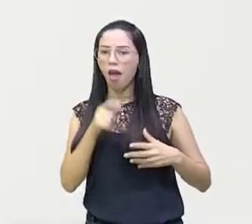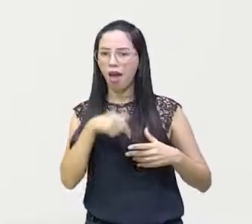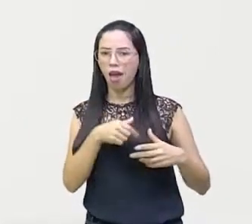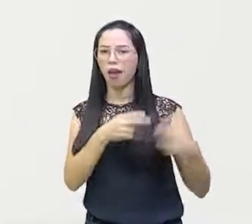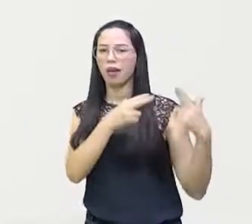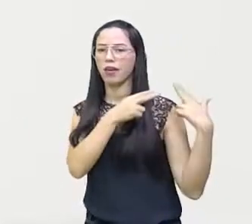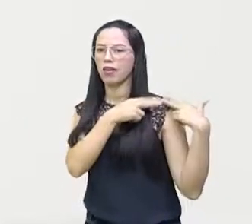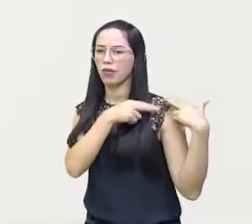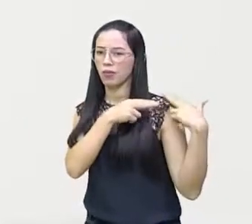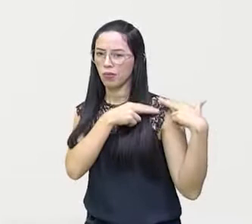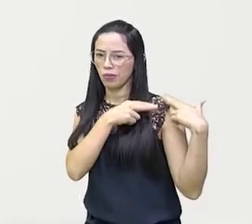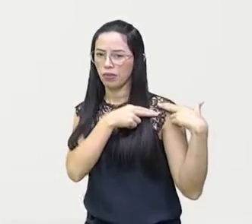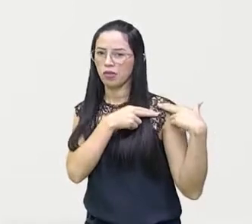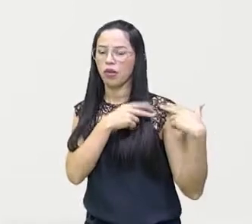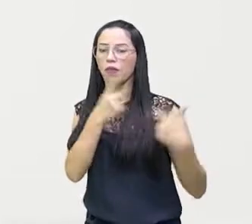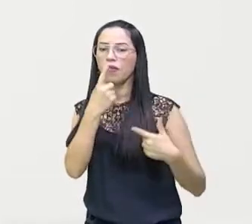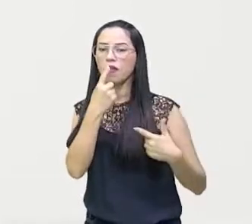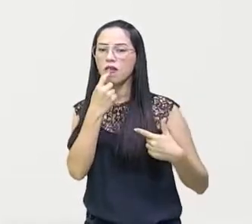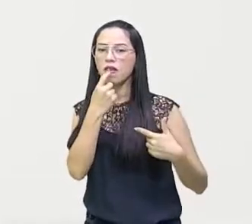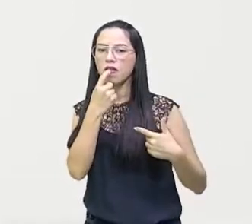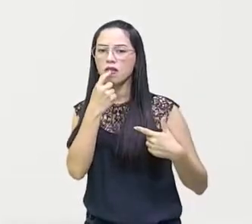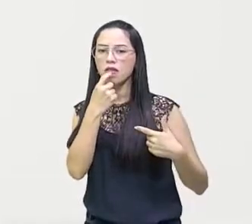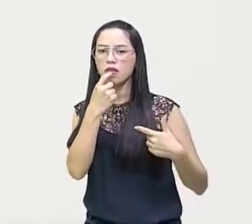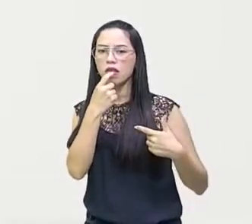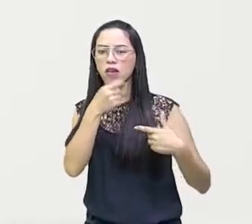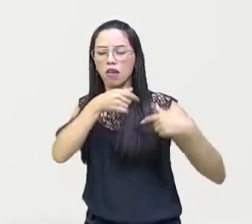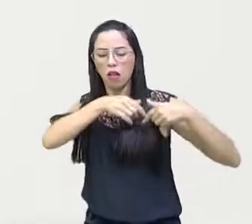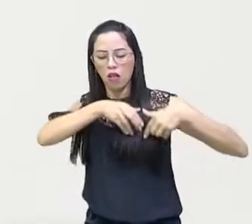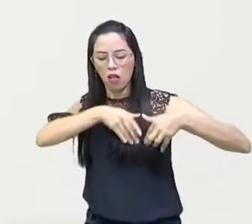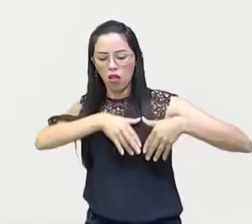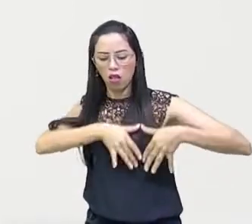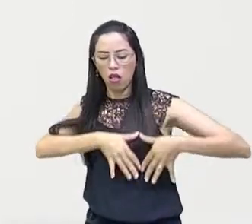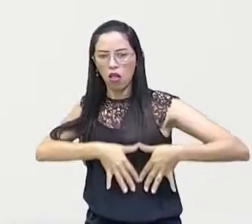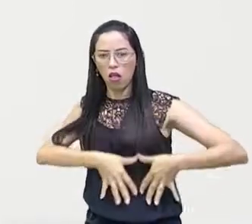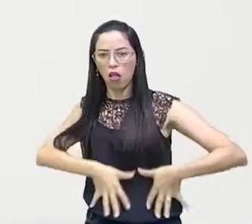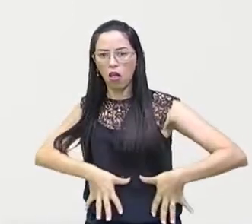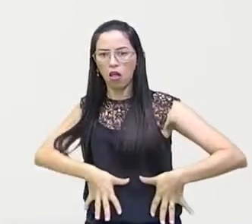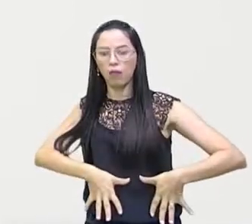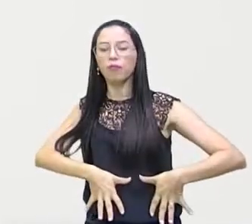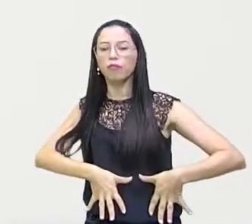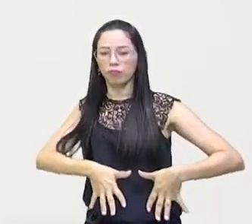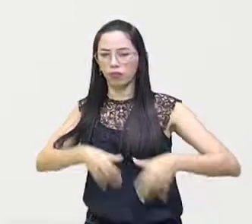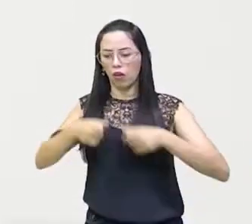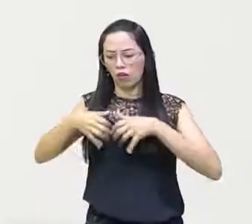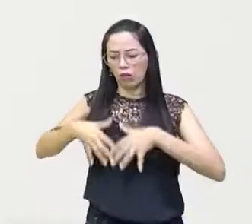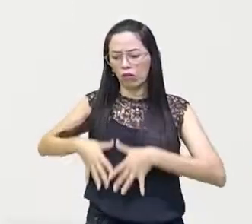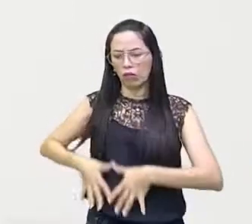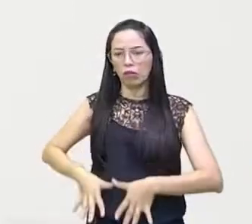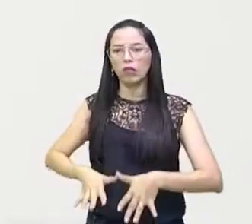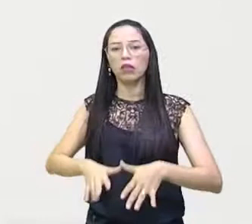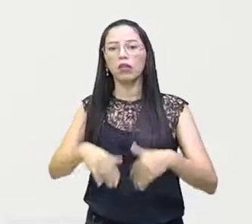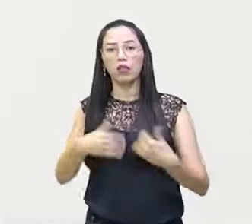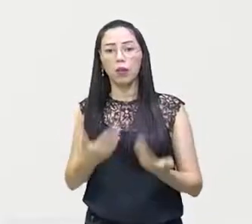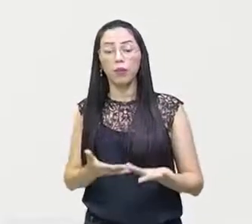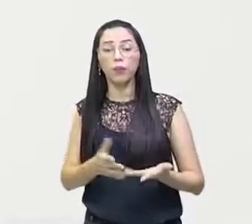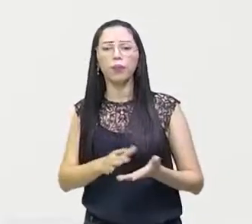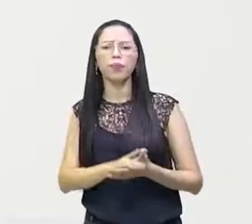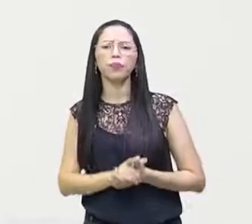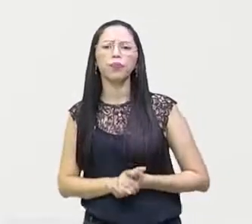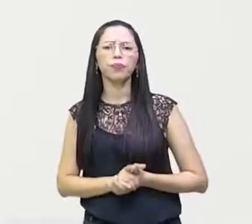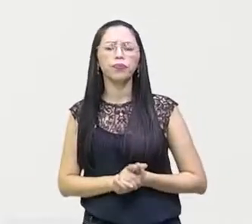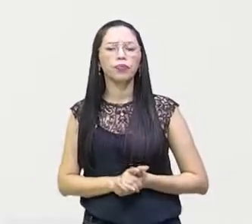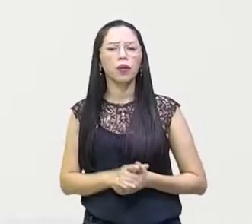o coração, ele é como um motorzinho, ele faz com que o sangue, ele circule. É como se